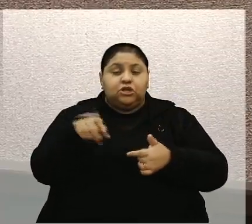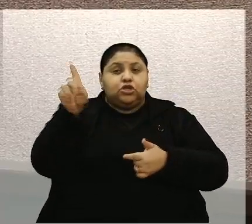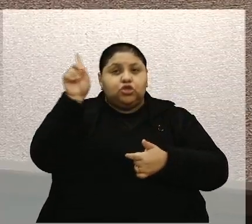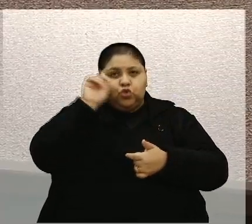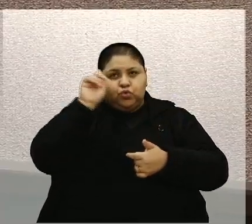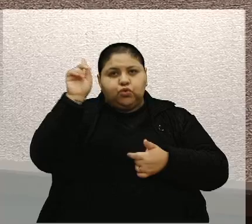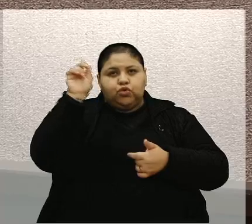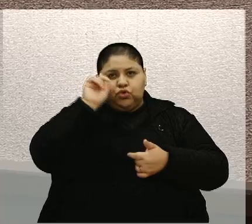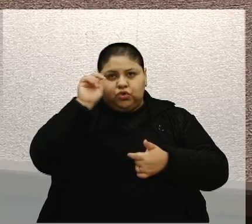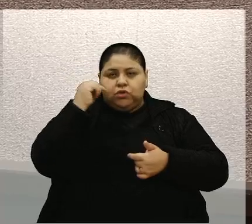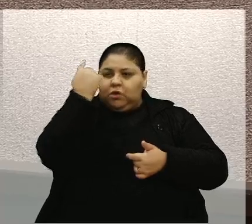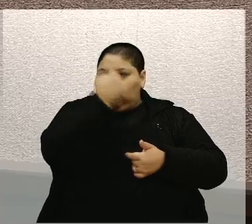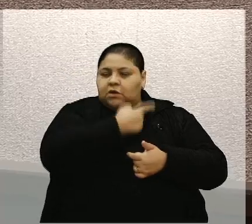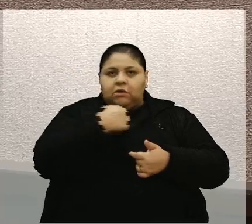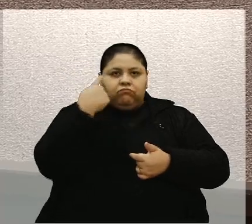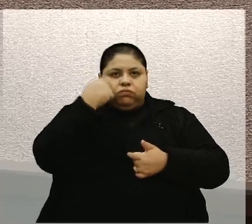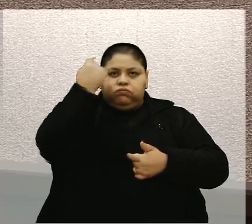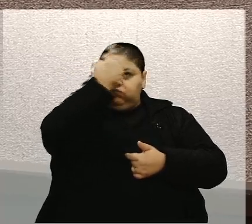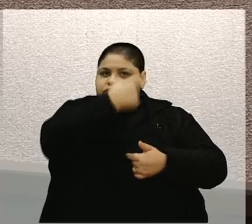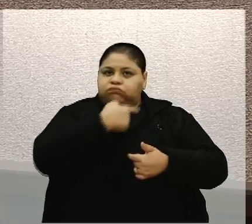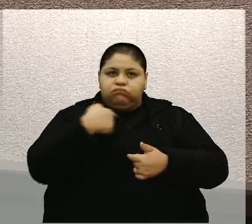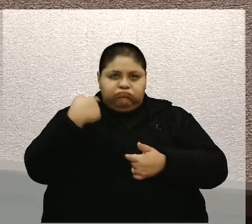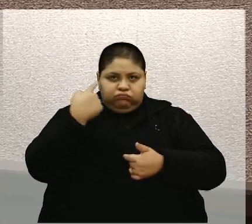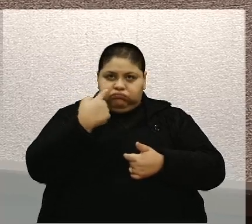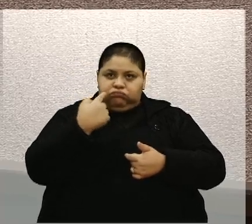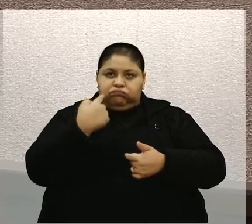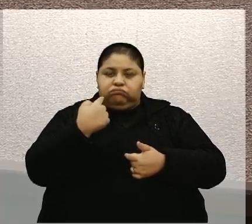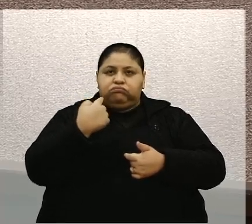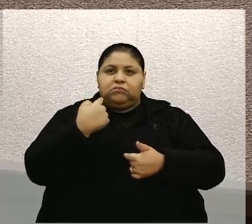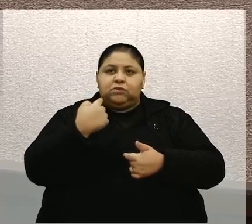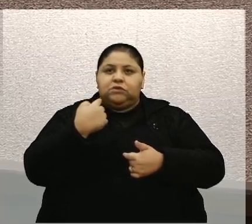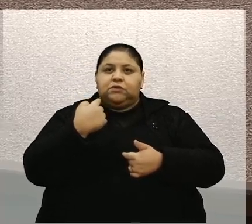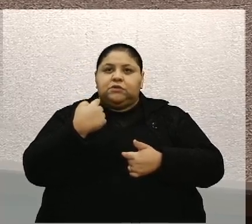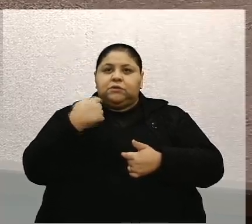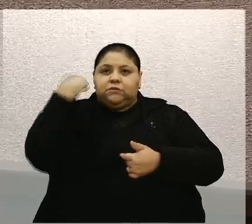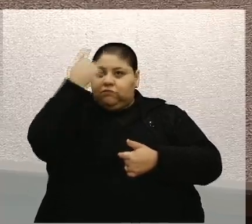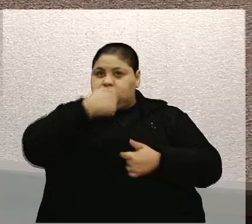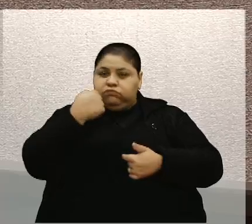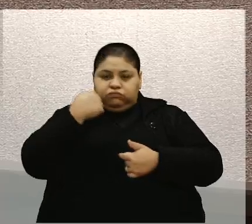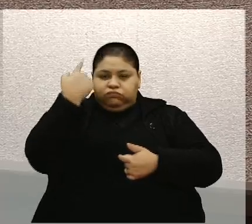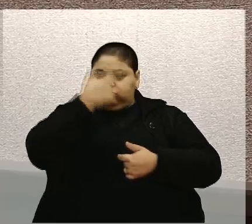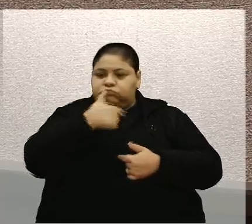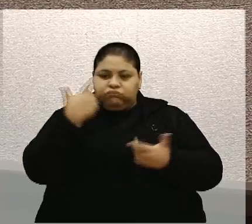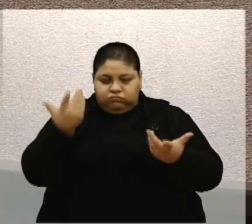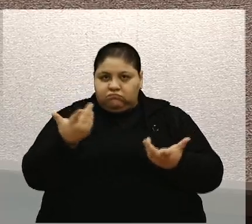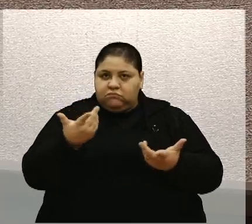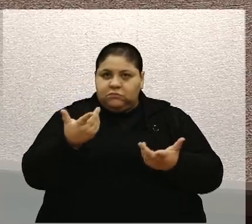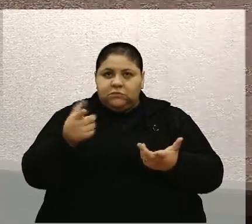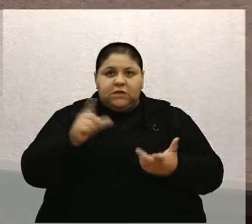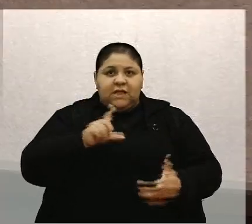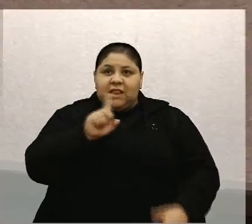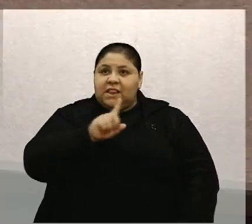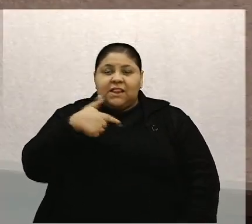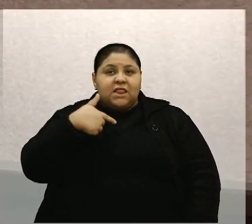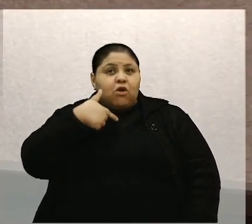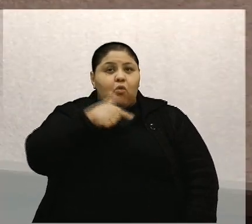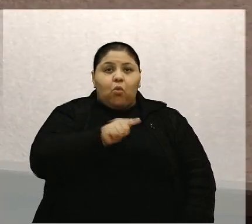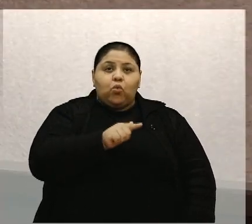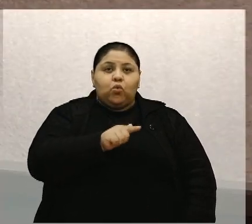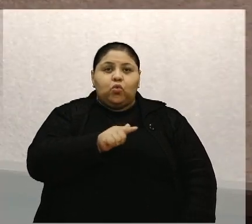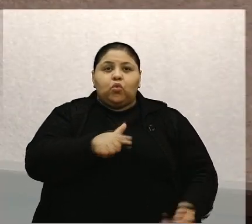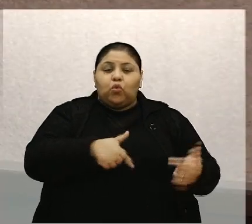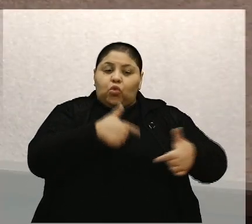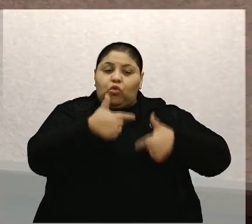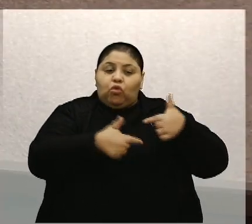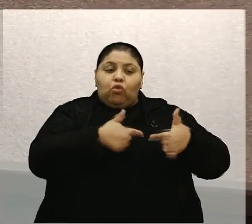Os turnos estendidos. Dobrou os horários, horas extras, e não conseguiam dar conta de